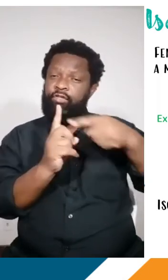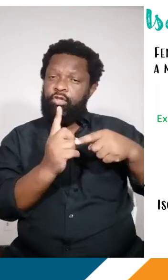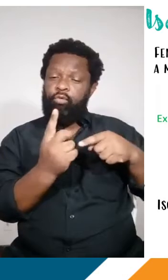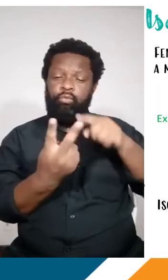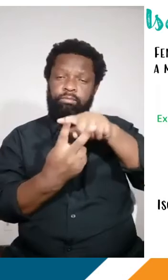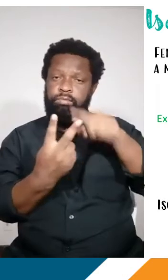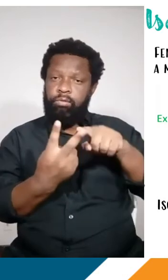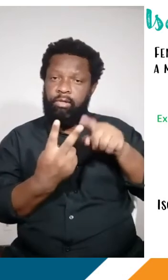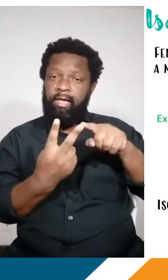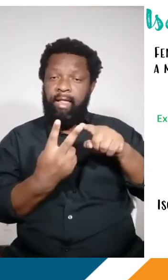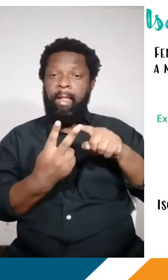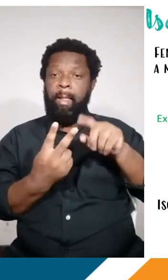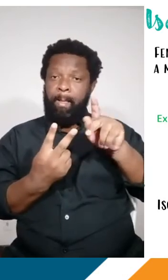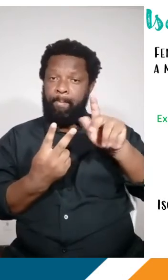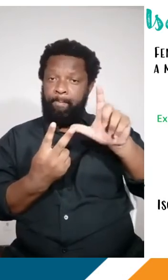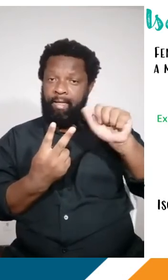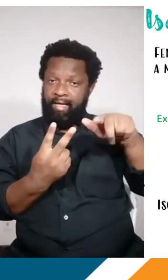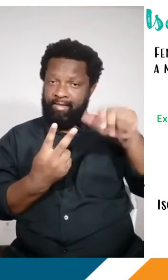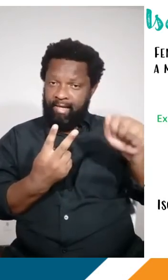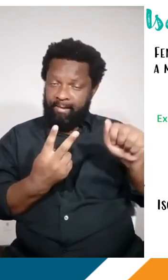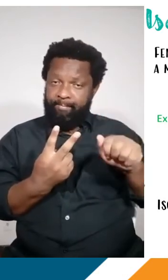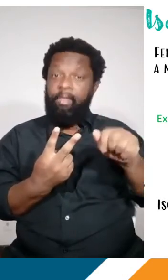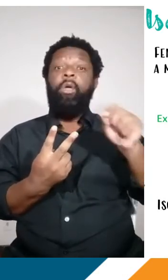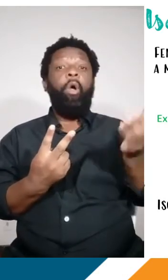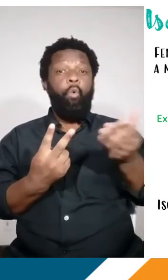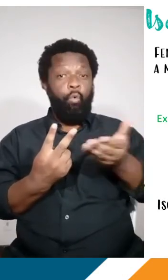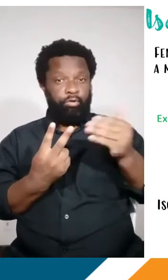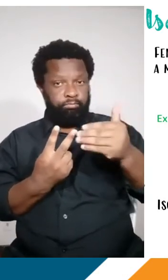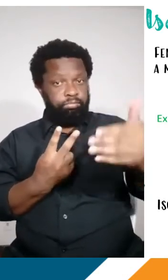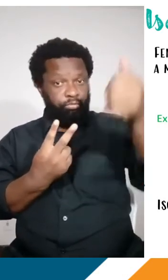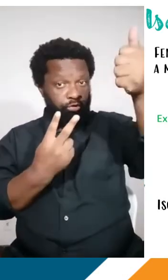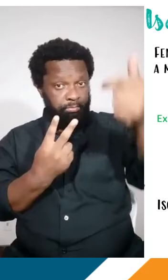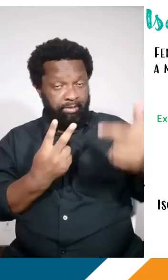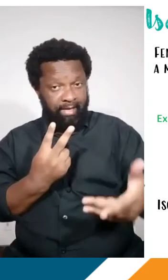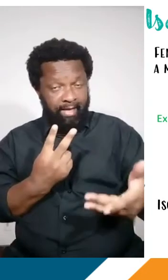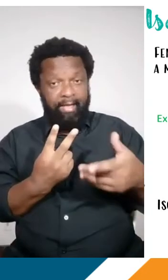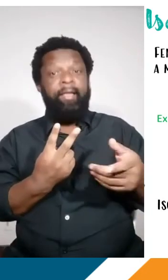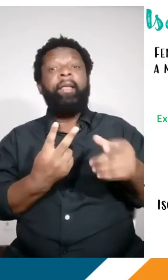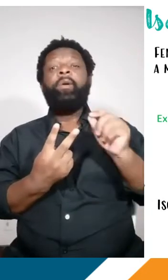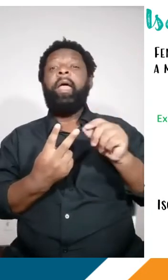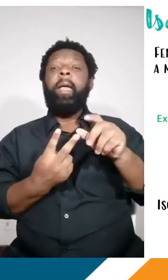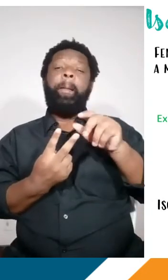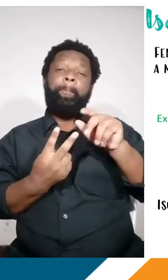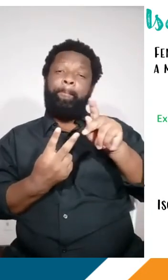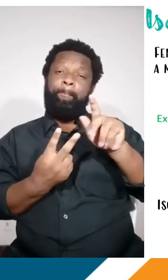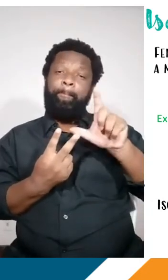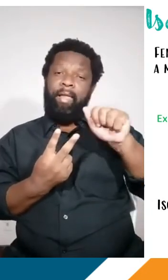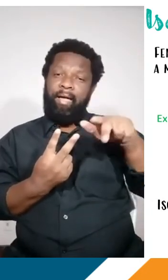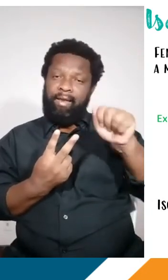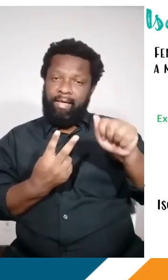em isomeria do tipo plana ou constitucional, que é justamente a que a gente vai falar hoje, tudo bem? Isomeria plana